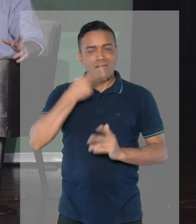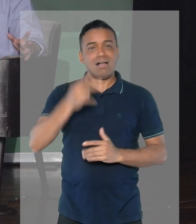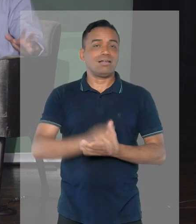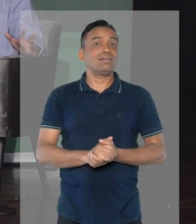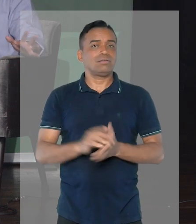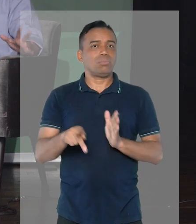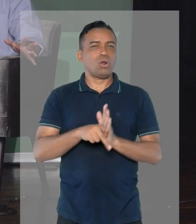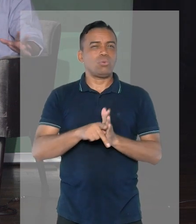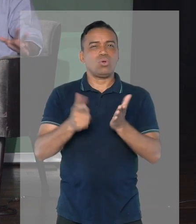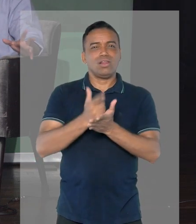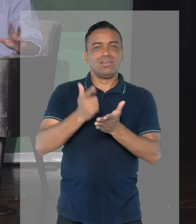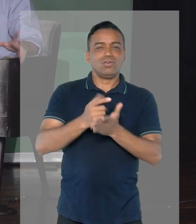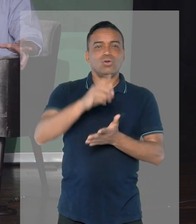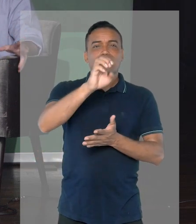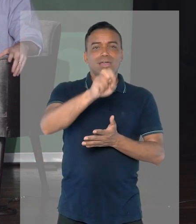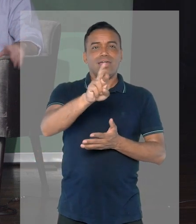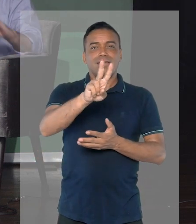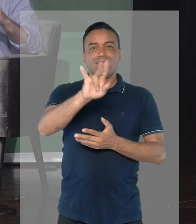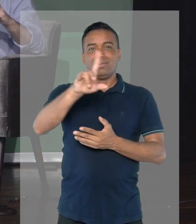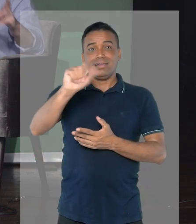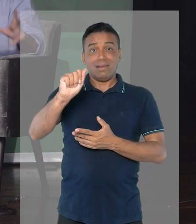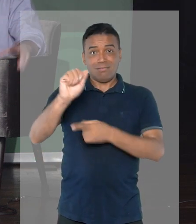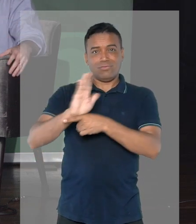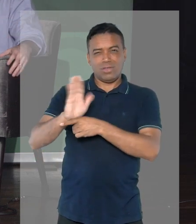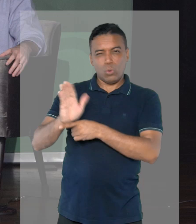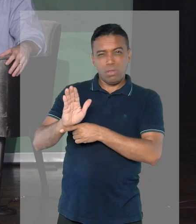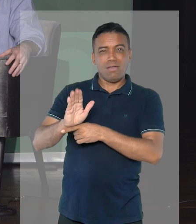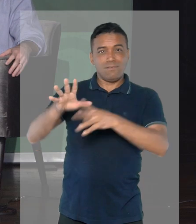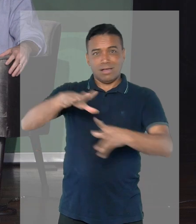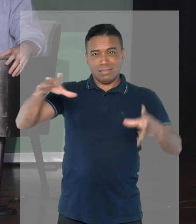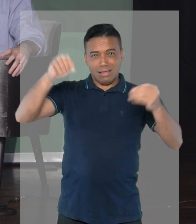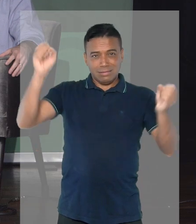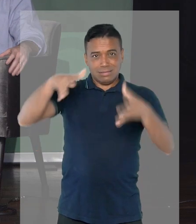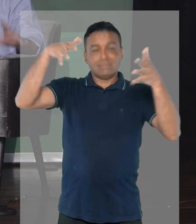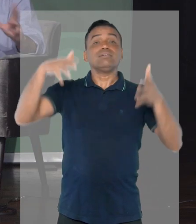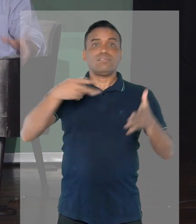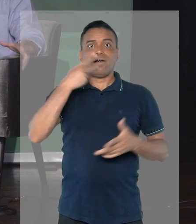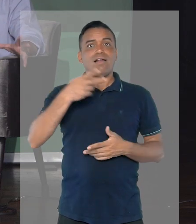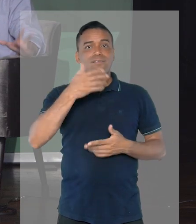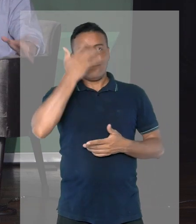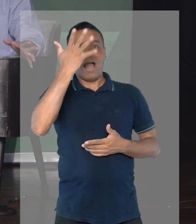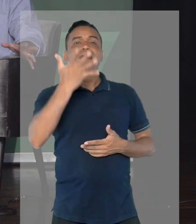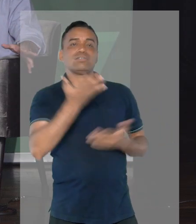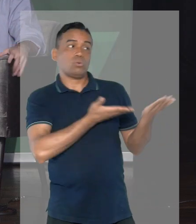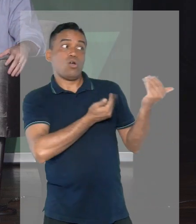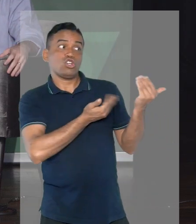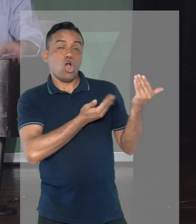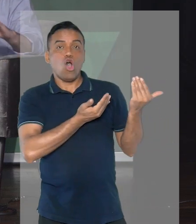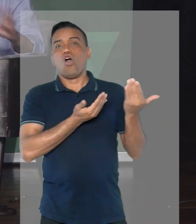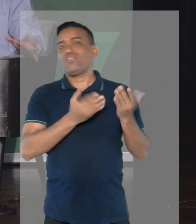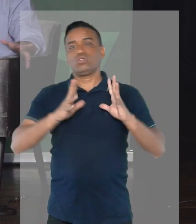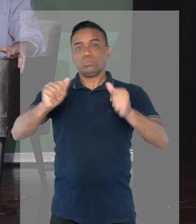me engano, no Ervilha da Fantasia, que é um documentário sobre Leminski, que ele fala muito isso, assim. Ele fala que é muito fácil ser poeta na